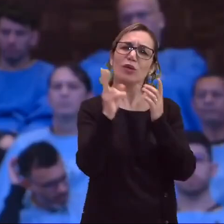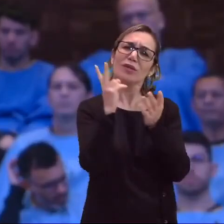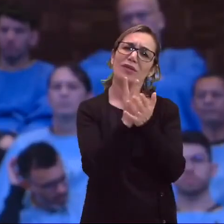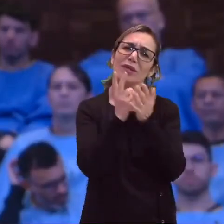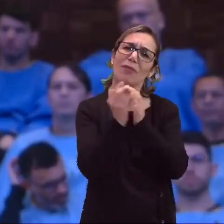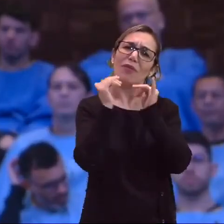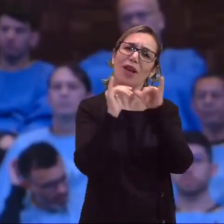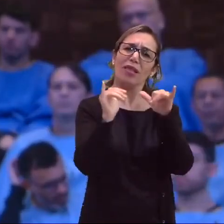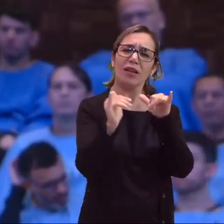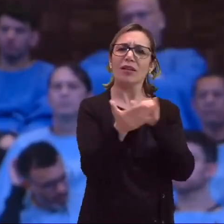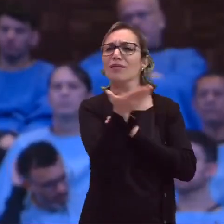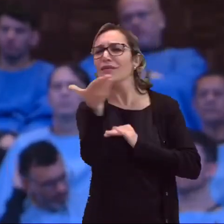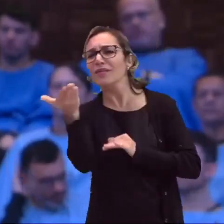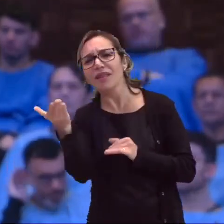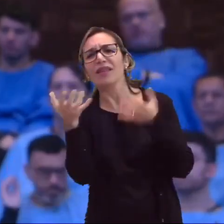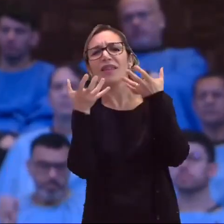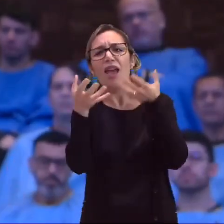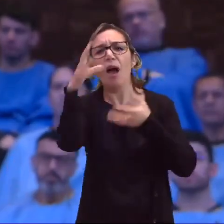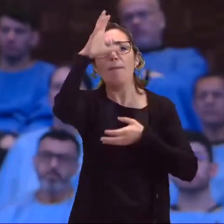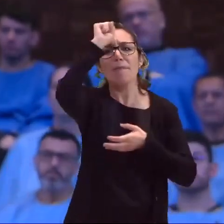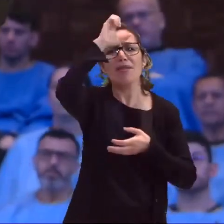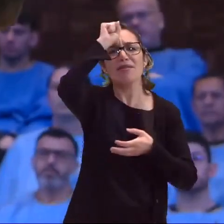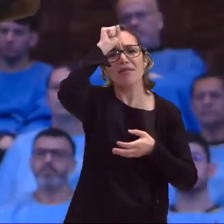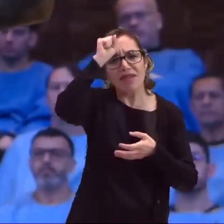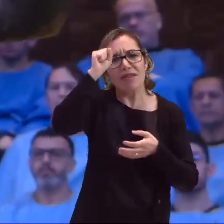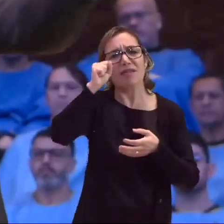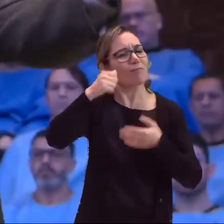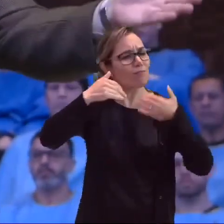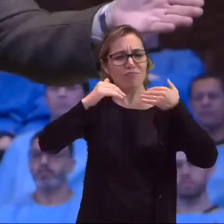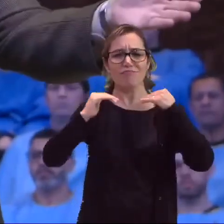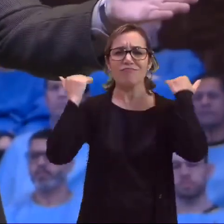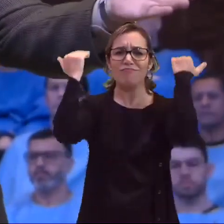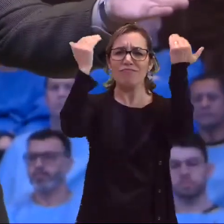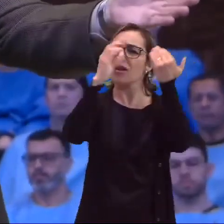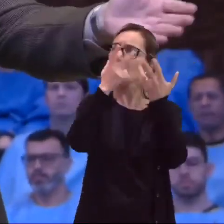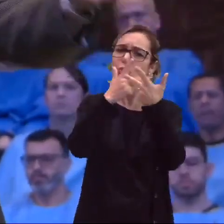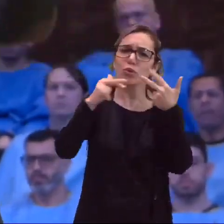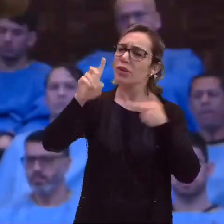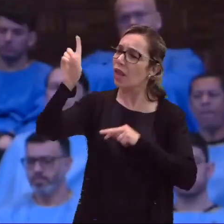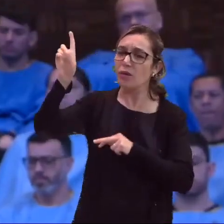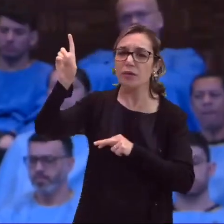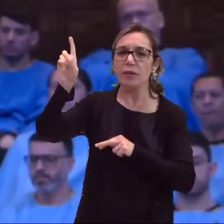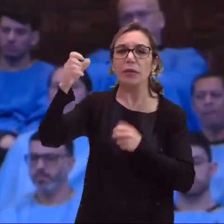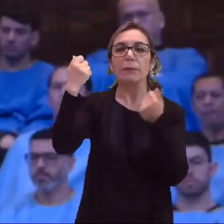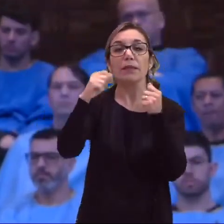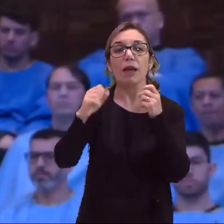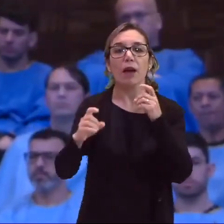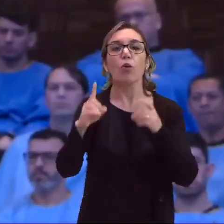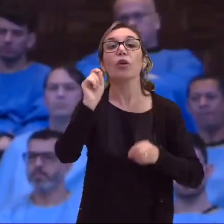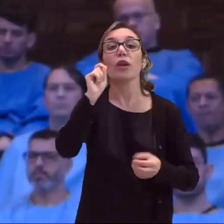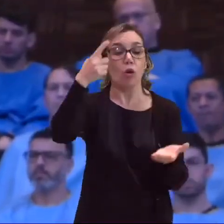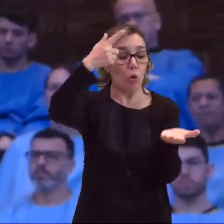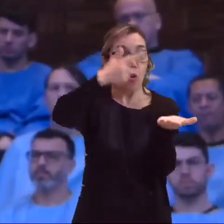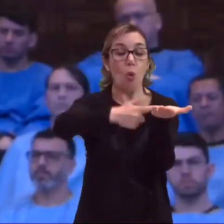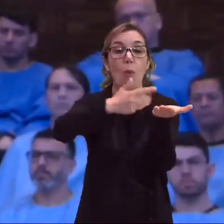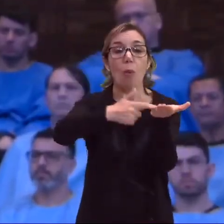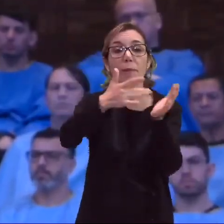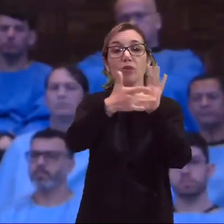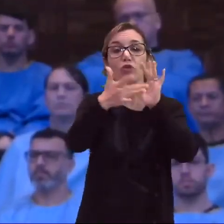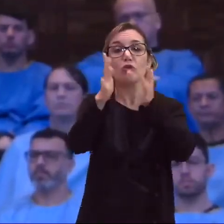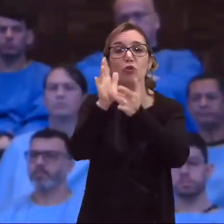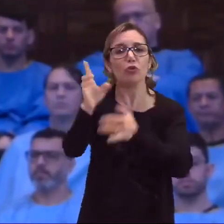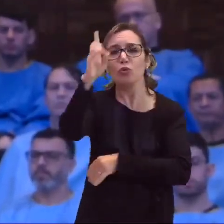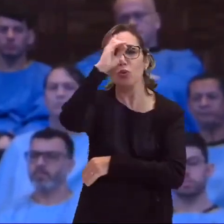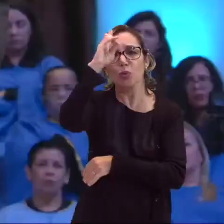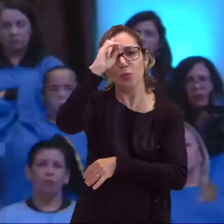Olha você quer aprender alguma coisa de Deus marcou um encontro com Jesus todo dia marca um encontro com Jesus todo dia a hora